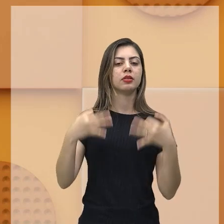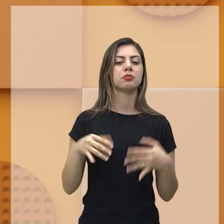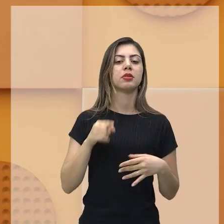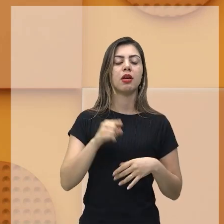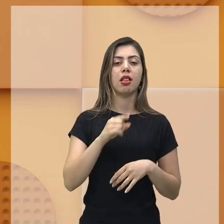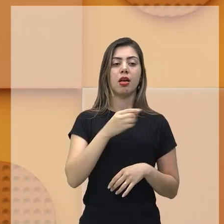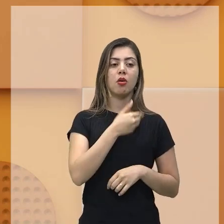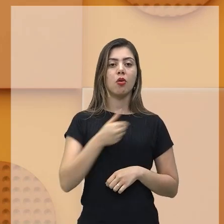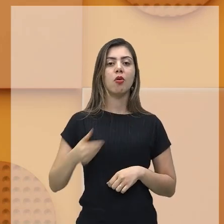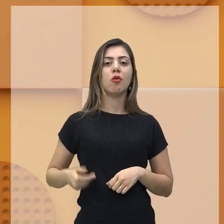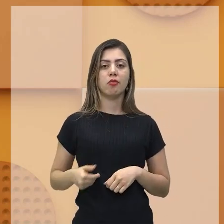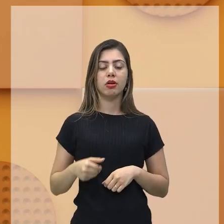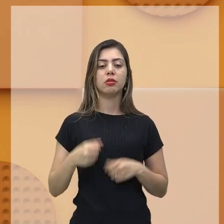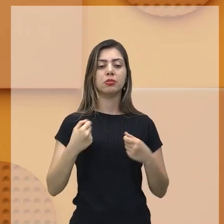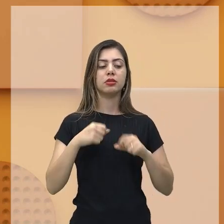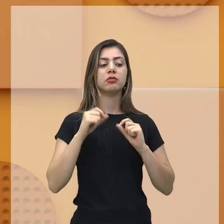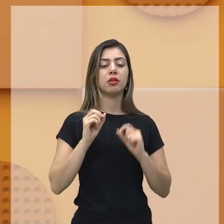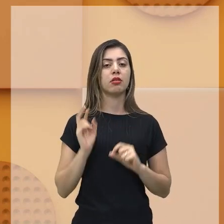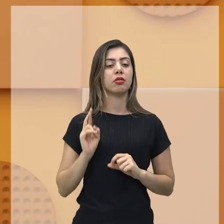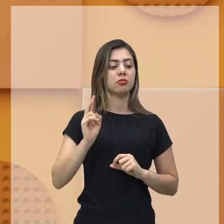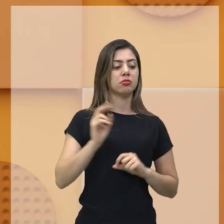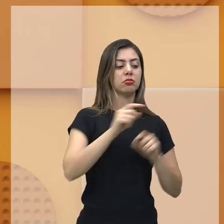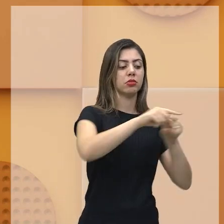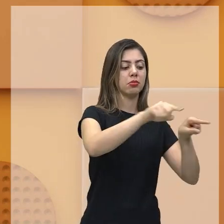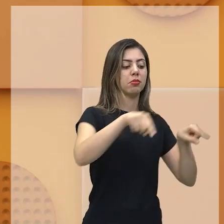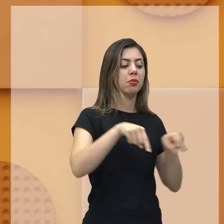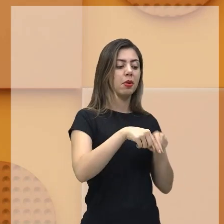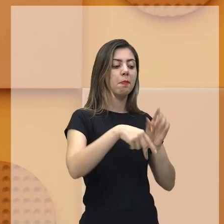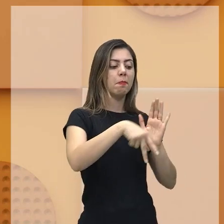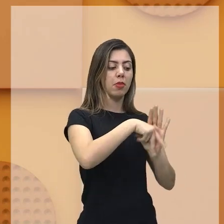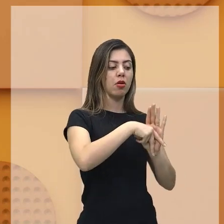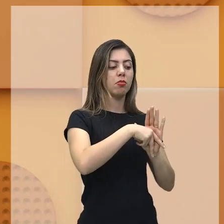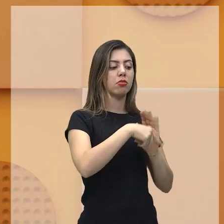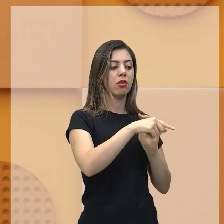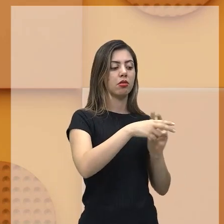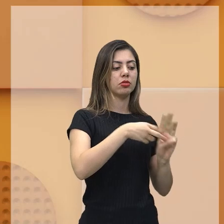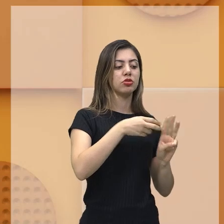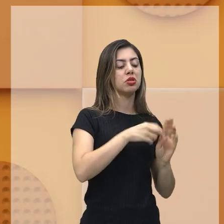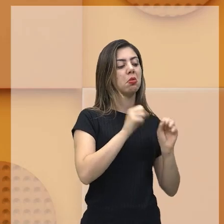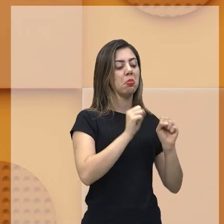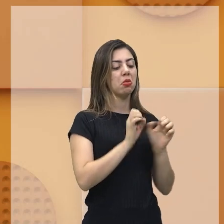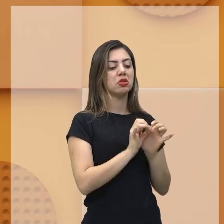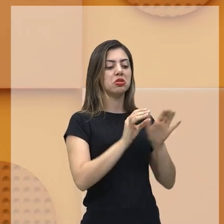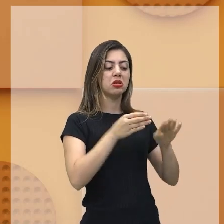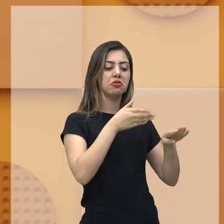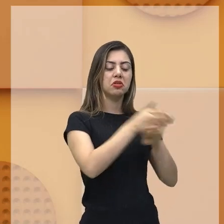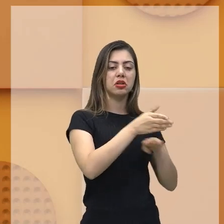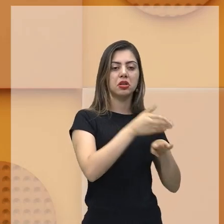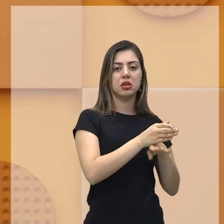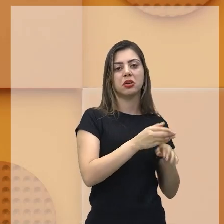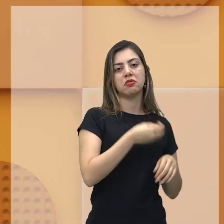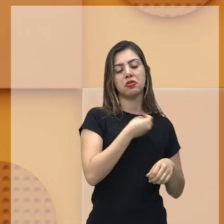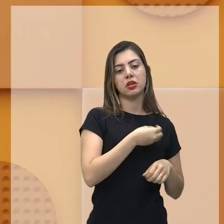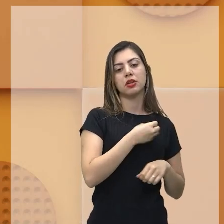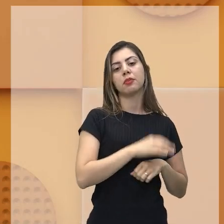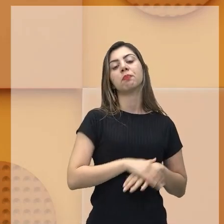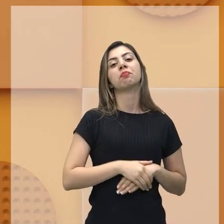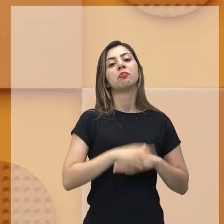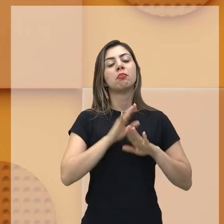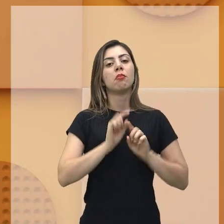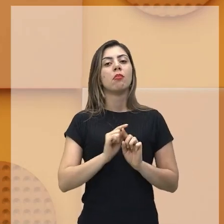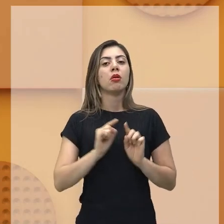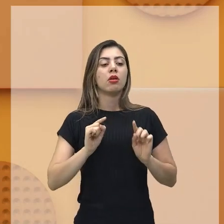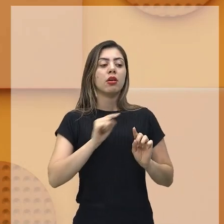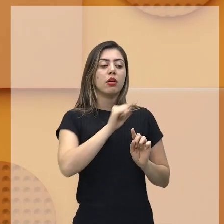seja responsável pela demarcação de terras indígenas, e essa demarcação faz com que as terras estejam sob